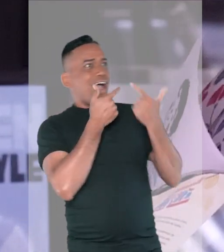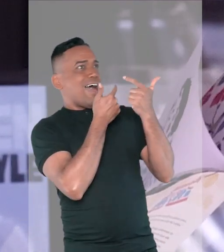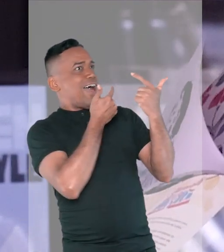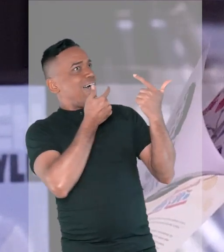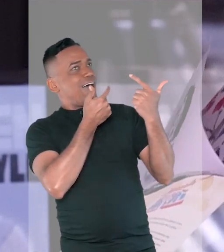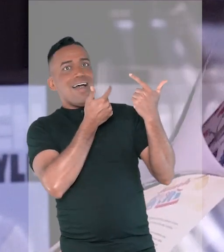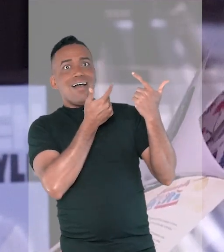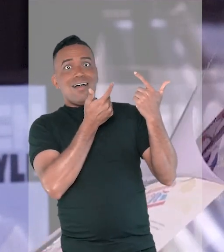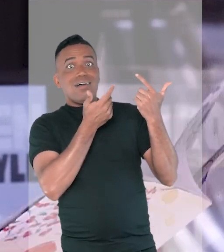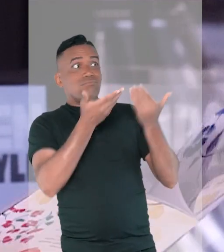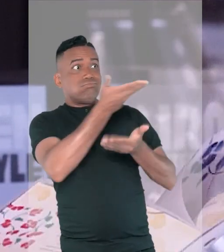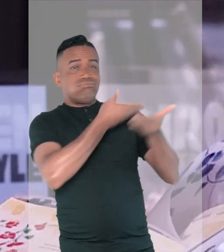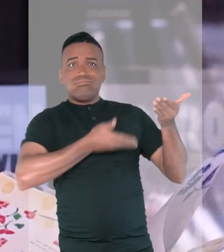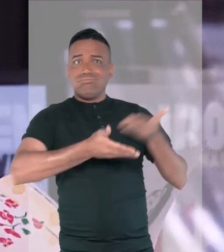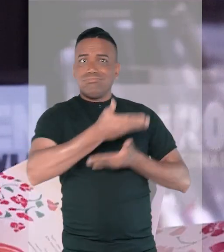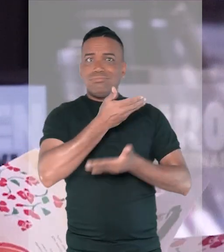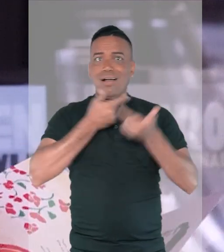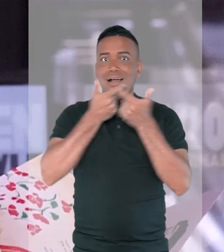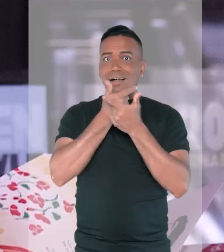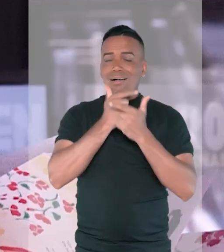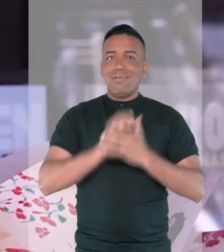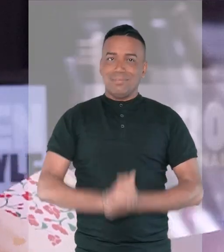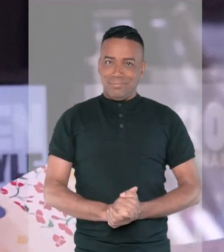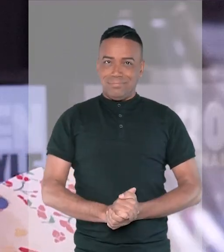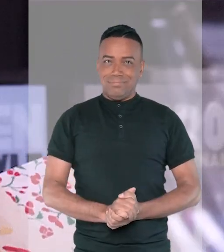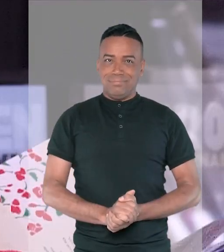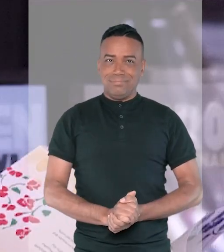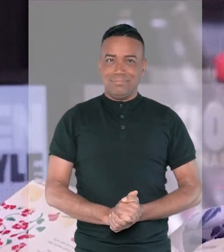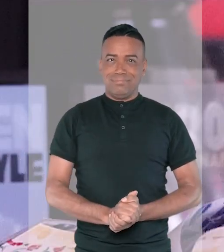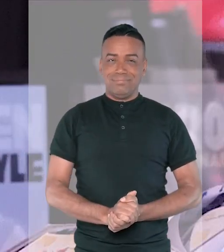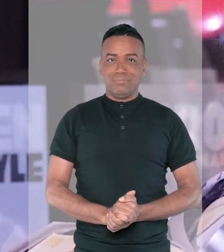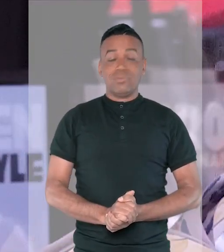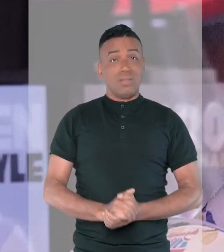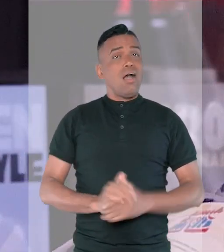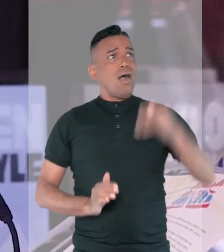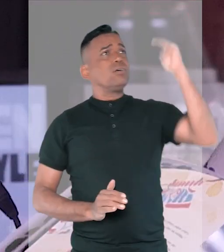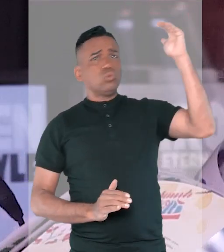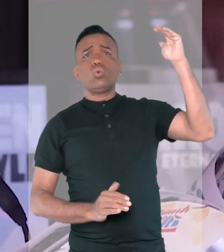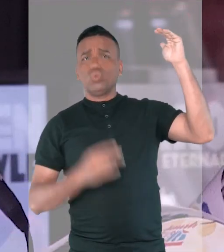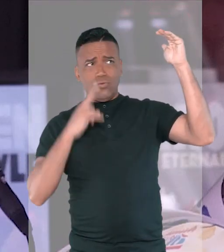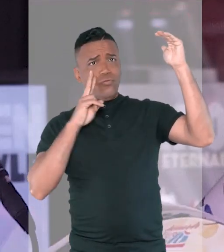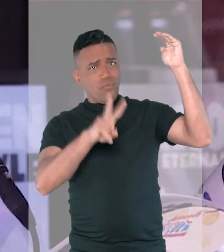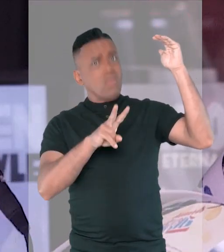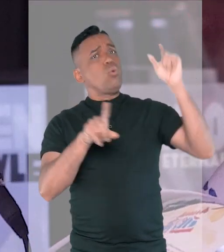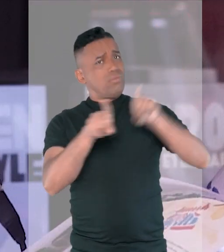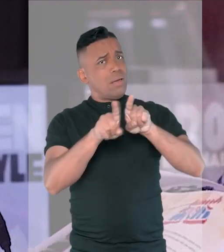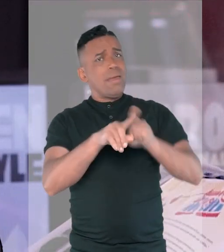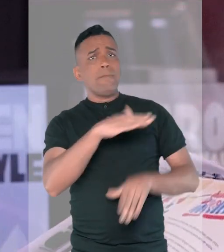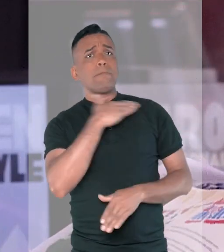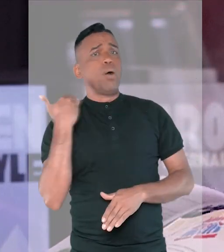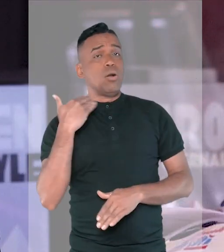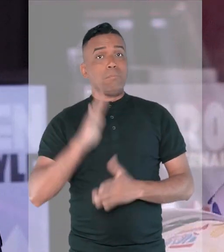sorria para ela de volta. Os adultos também viam